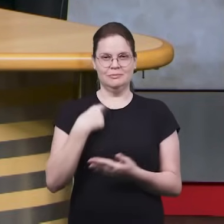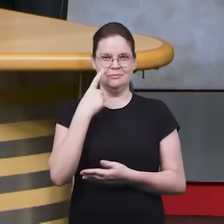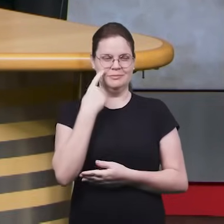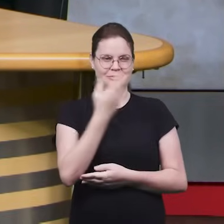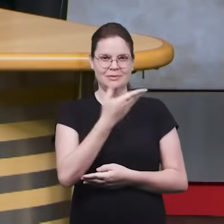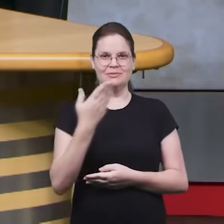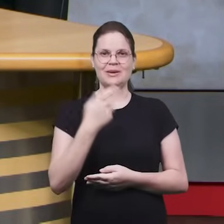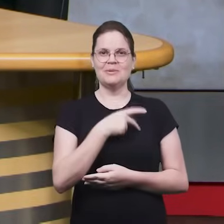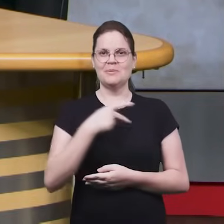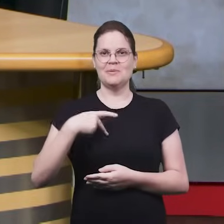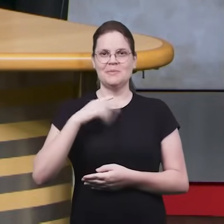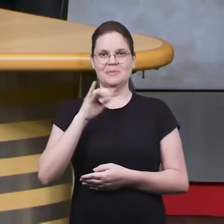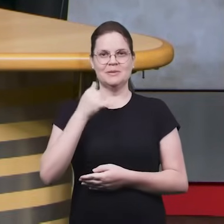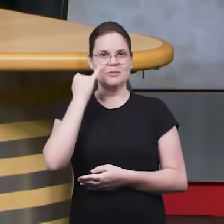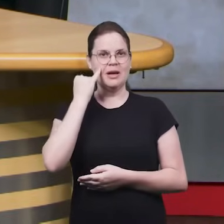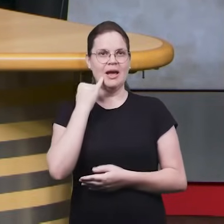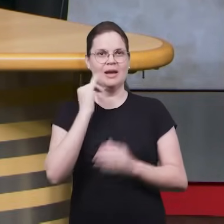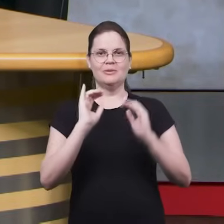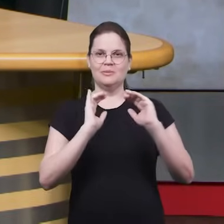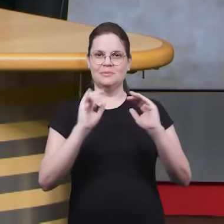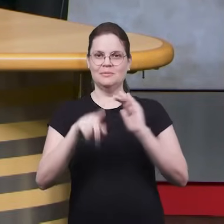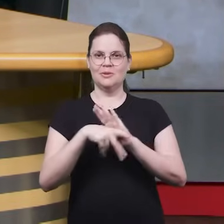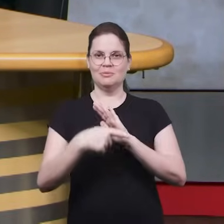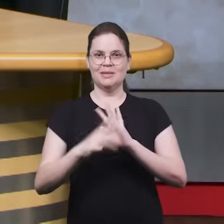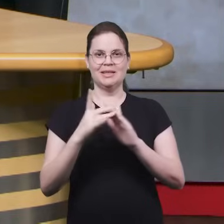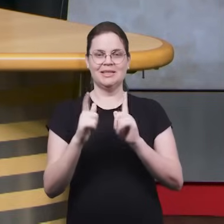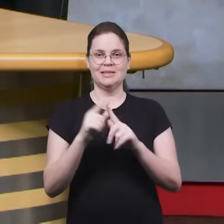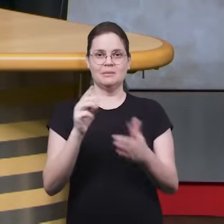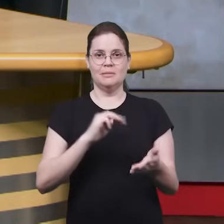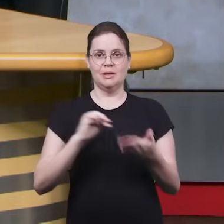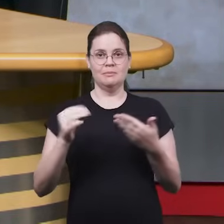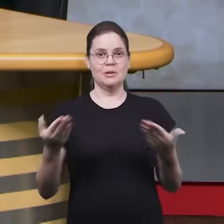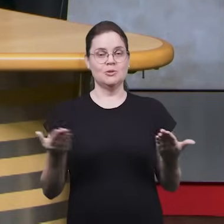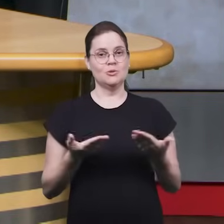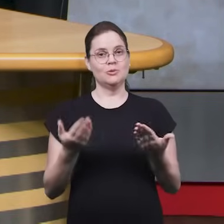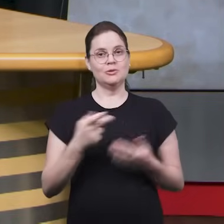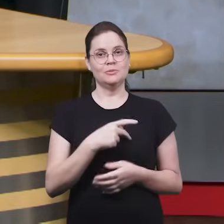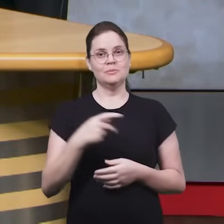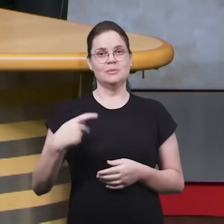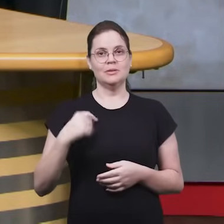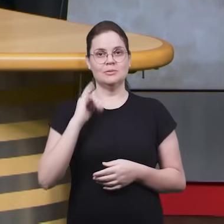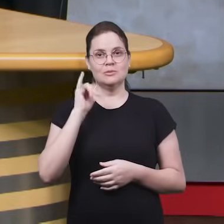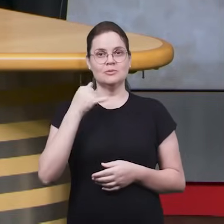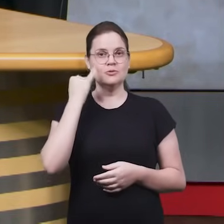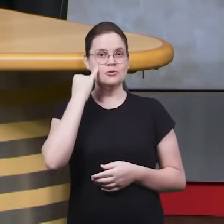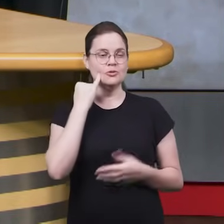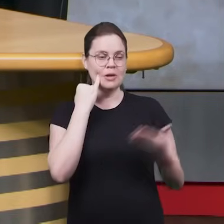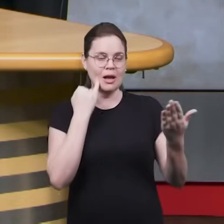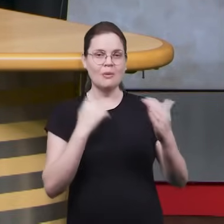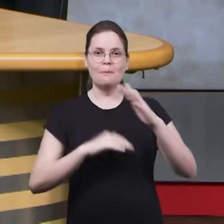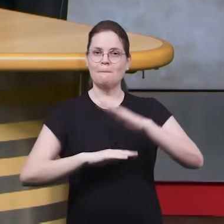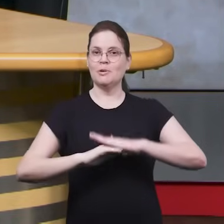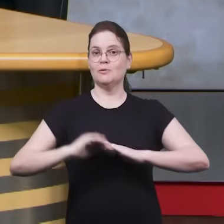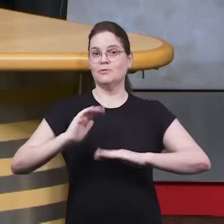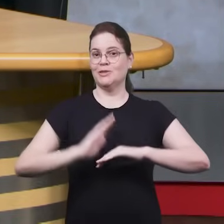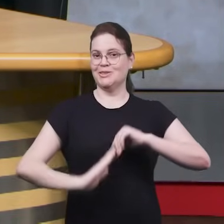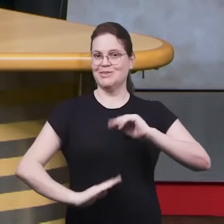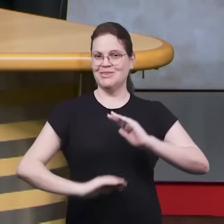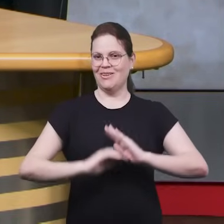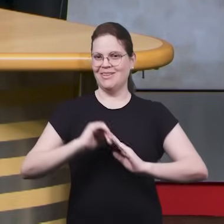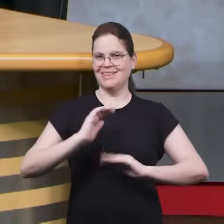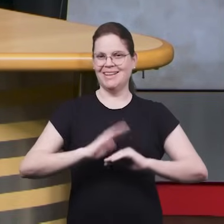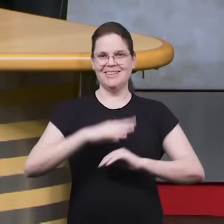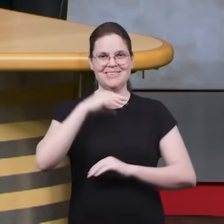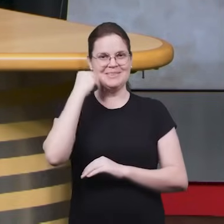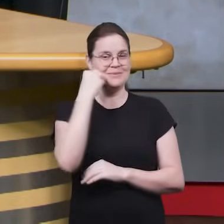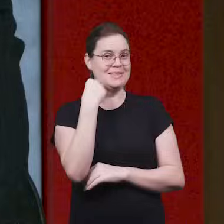conhecem como o comunicador aqui da Igreja Cristã Maranata, mas hoje é um pastor Josias aqui neste episódio um pouquinho diferente. Ele está falando da